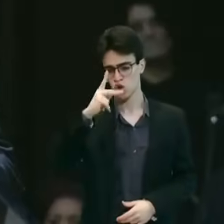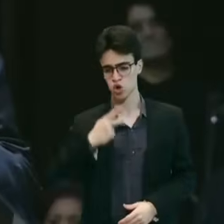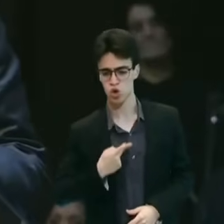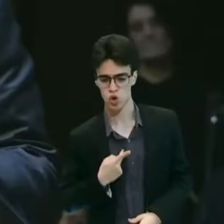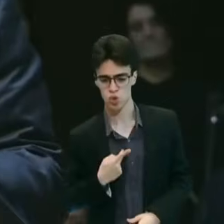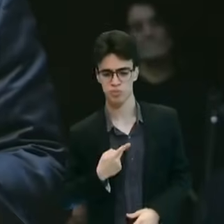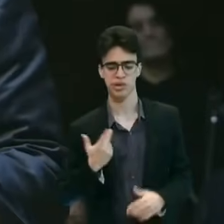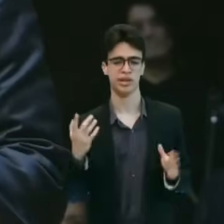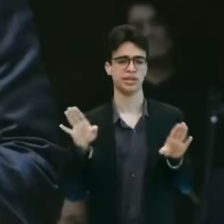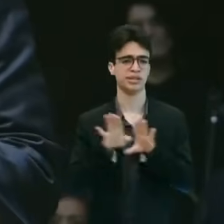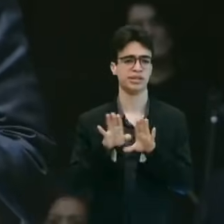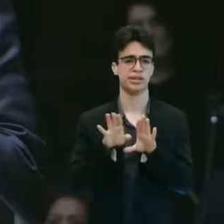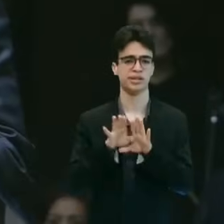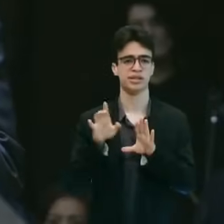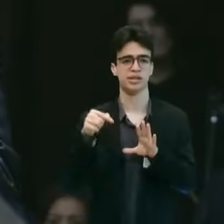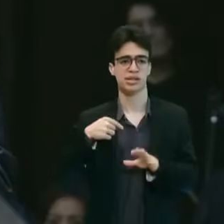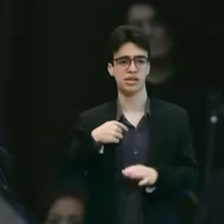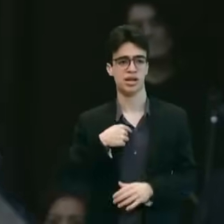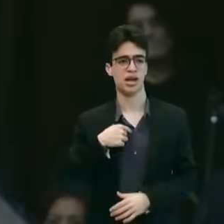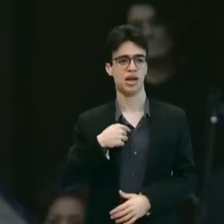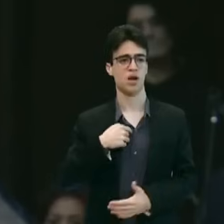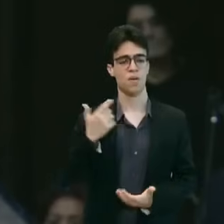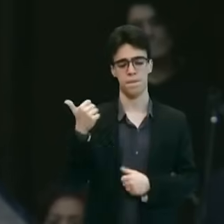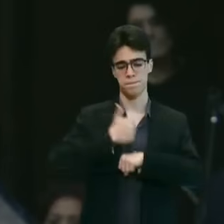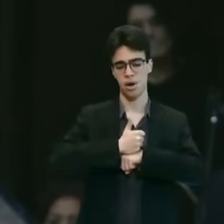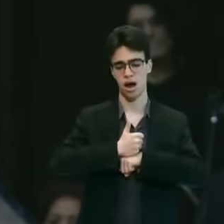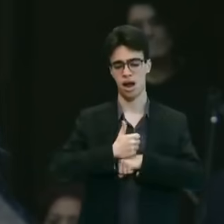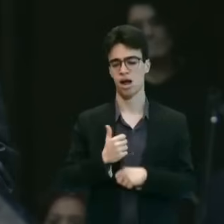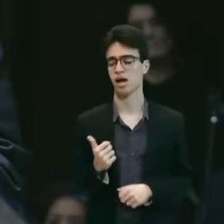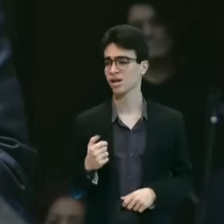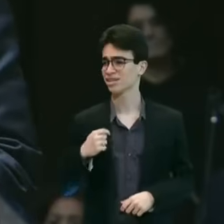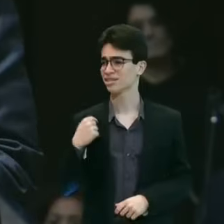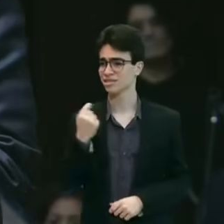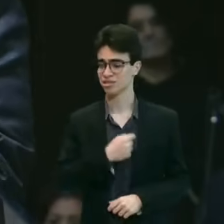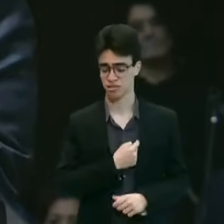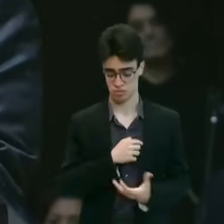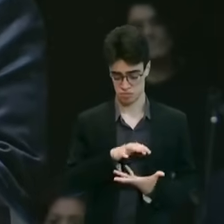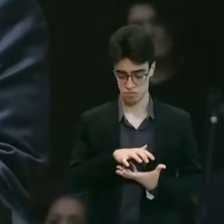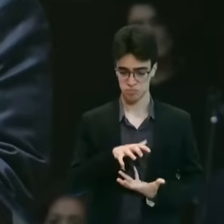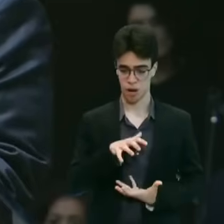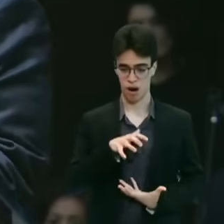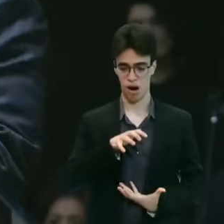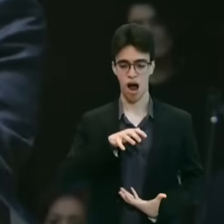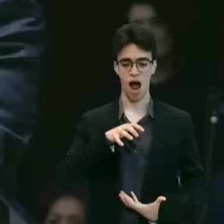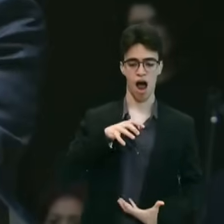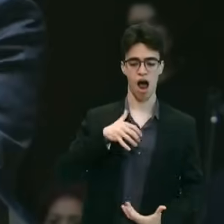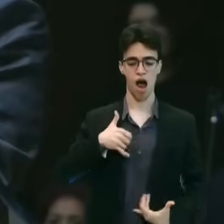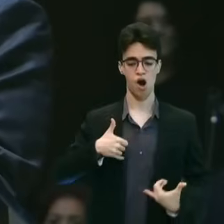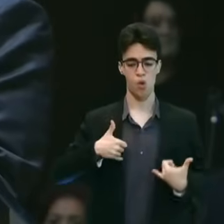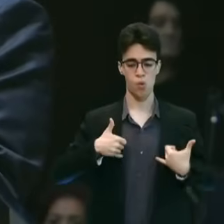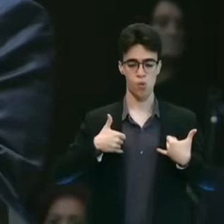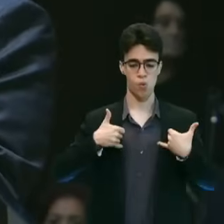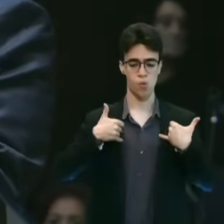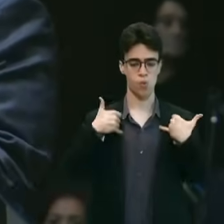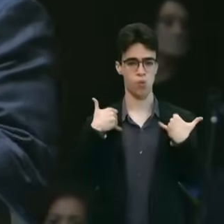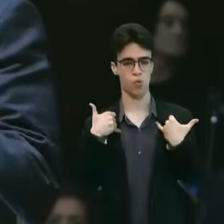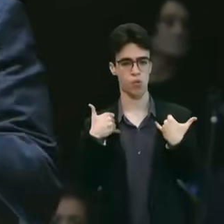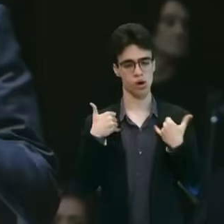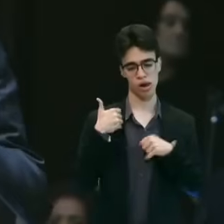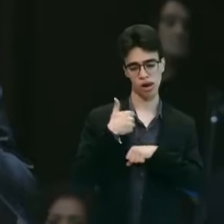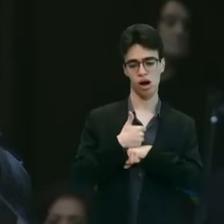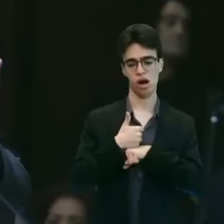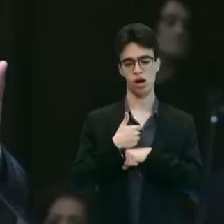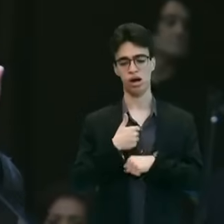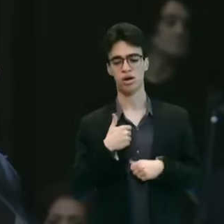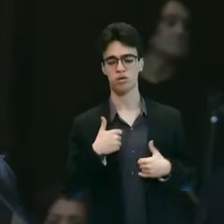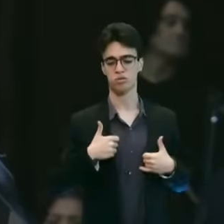autodeterminação e independência crescem dentro da gente, a gente se sente arrogante diante dos outros. Eu levanto o